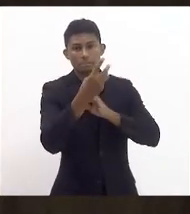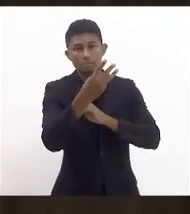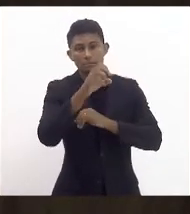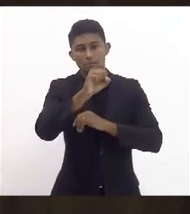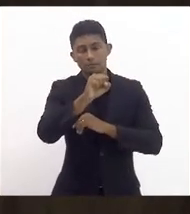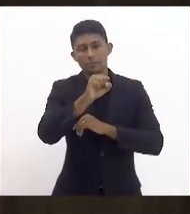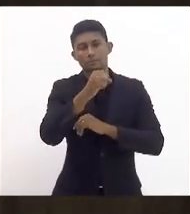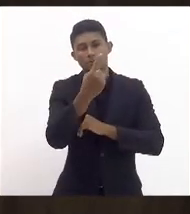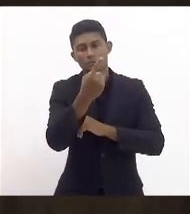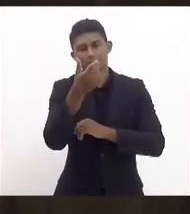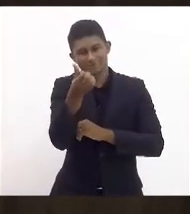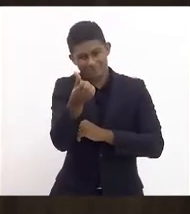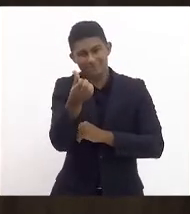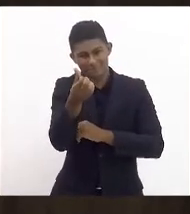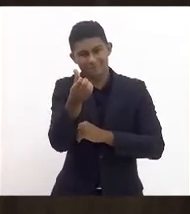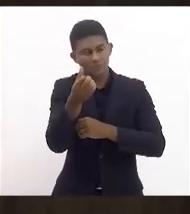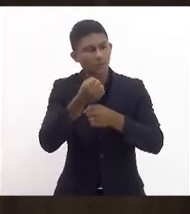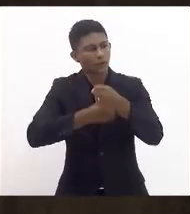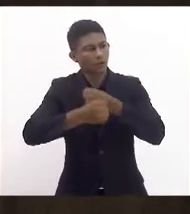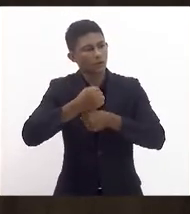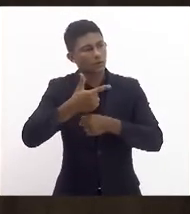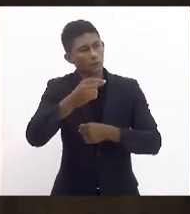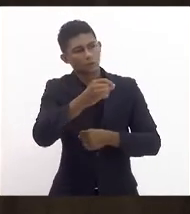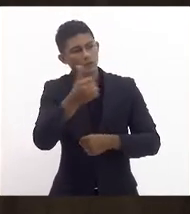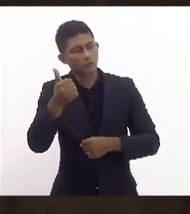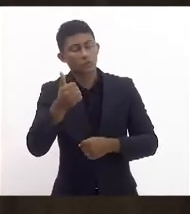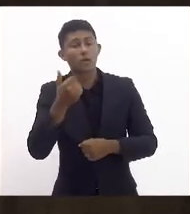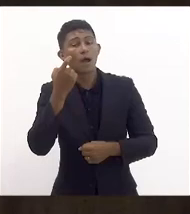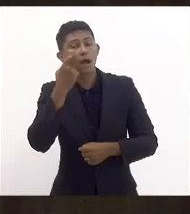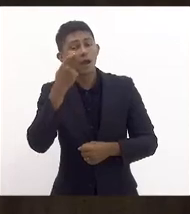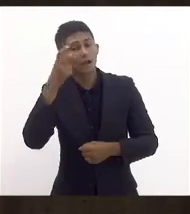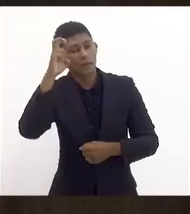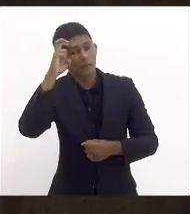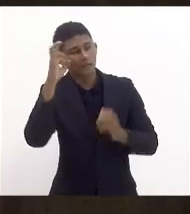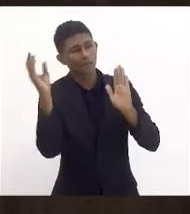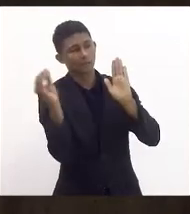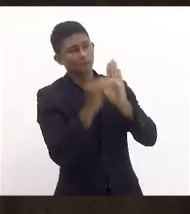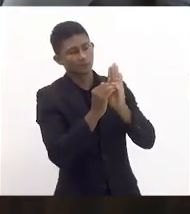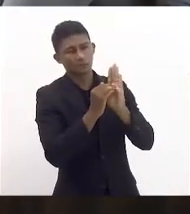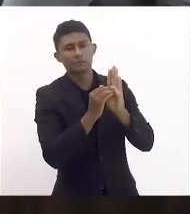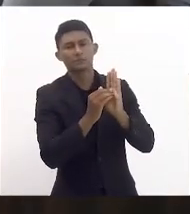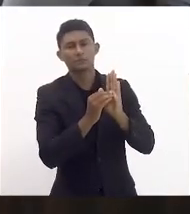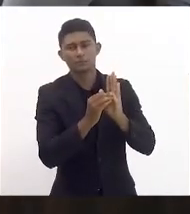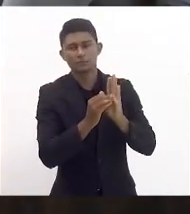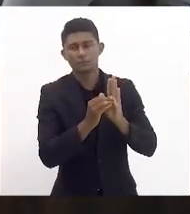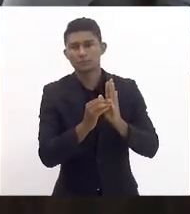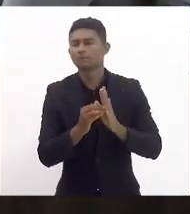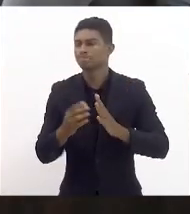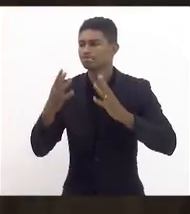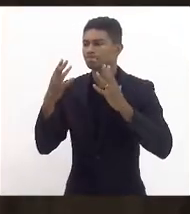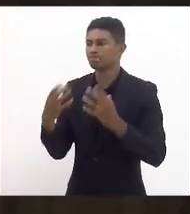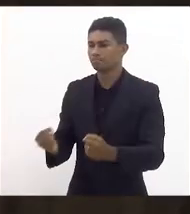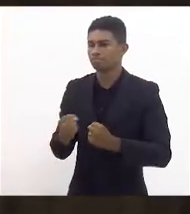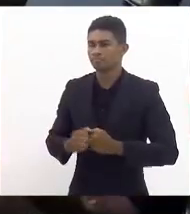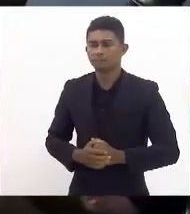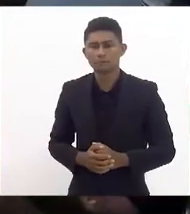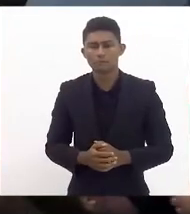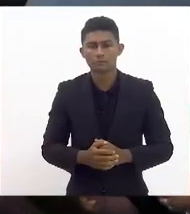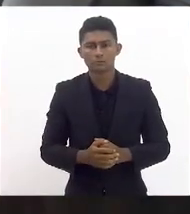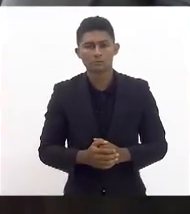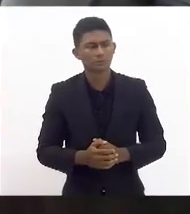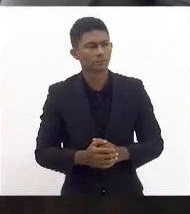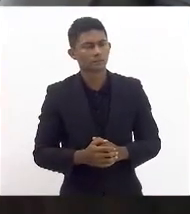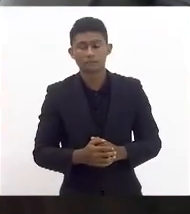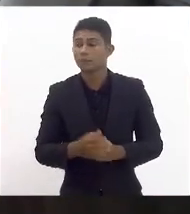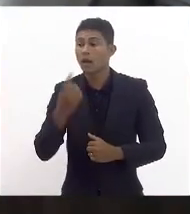de 2021, pedi a Vossa Excelência, se possível, botar na quinta-feira. É o da automutilação. Pedido de Vossa Excelência. Só faz chegar, por